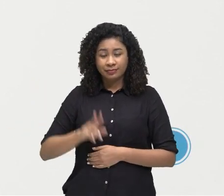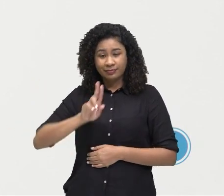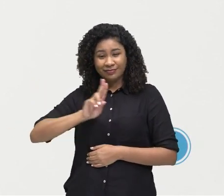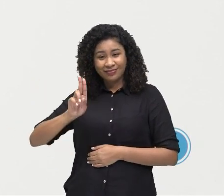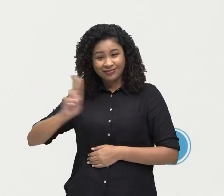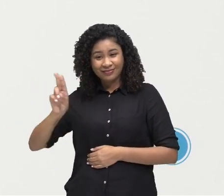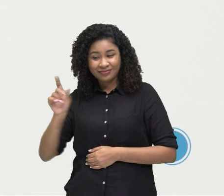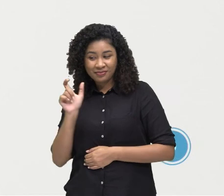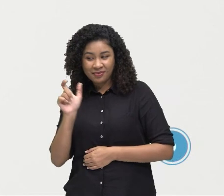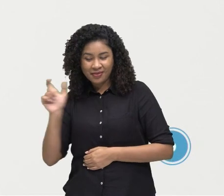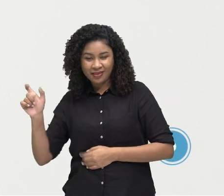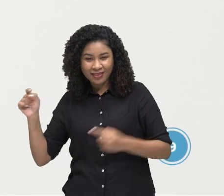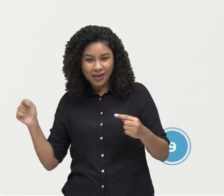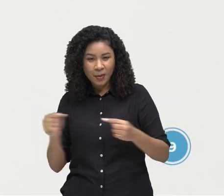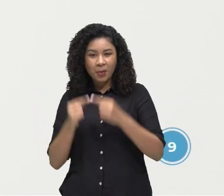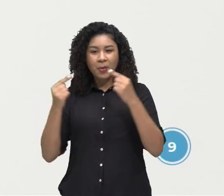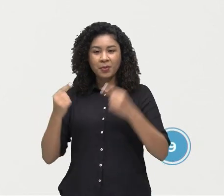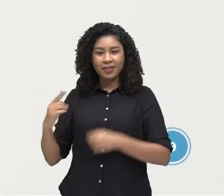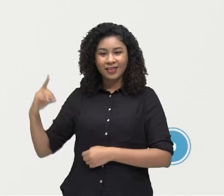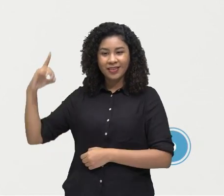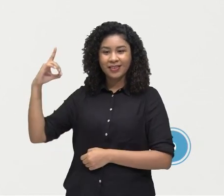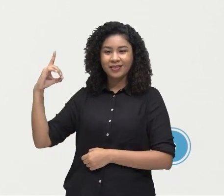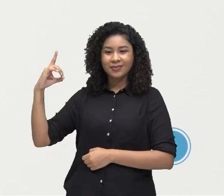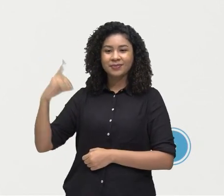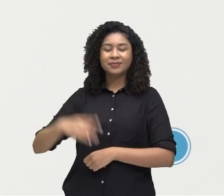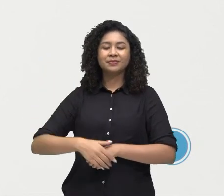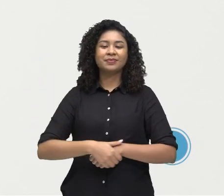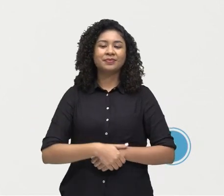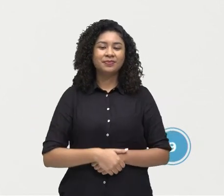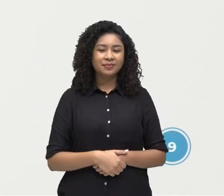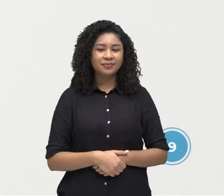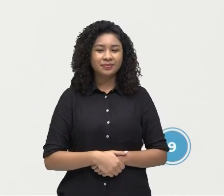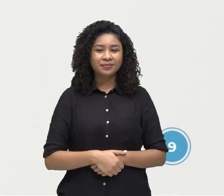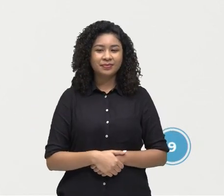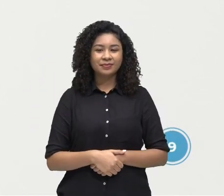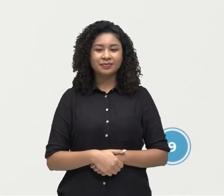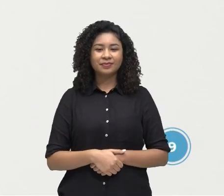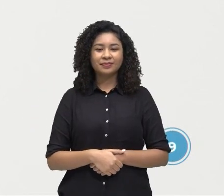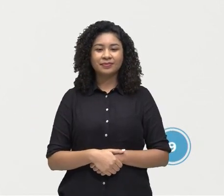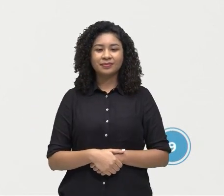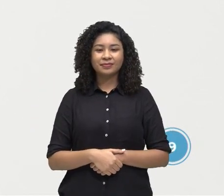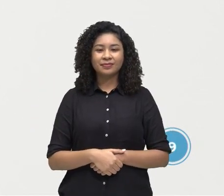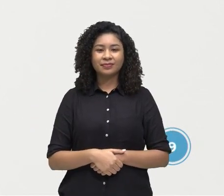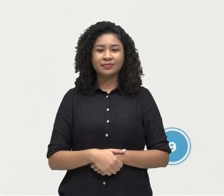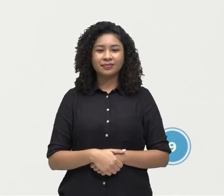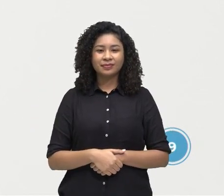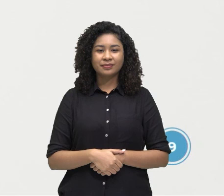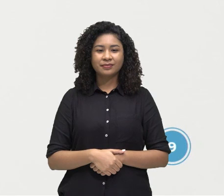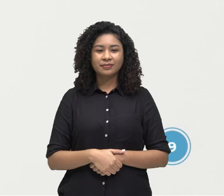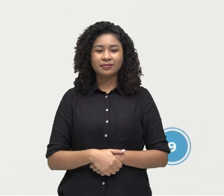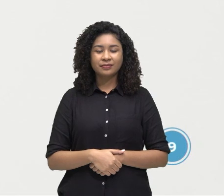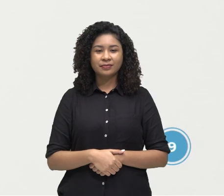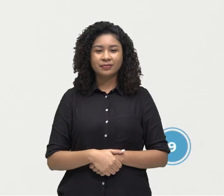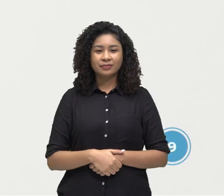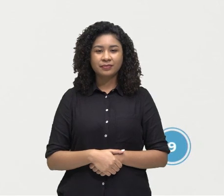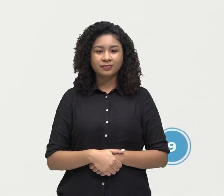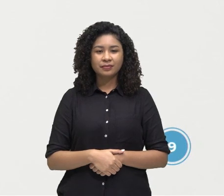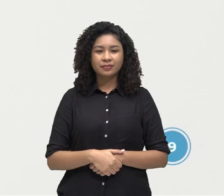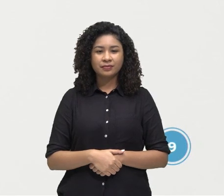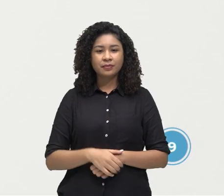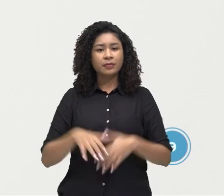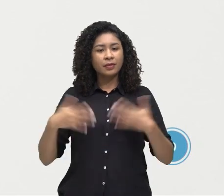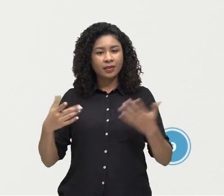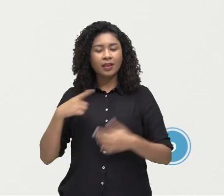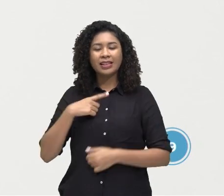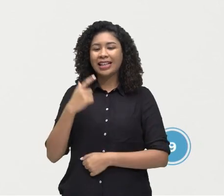não está relacionado com substâncias químicas, está relacionado aí com a nossa dentição, né? Então, nós temos aí os nossos dentes